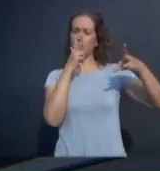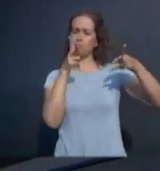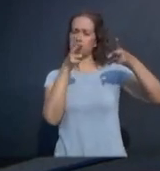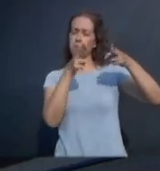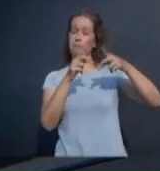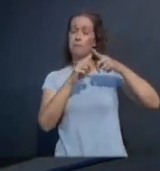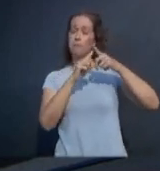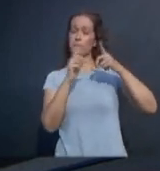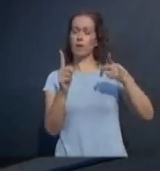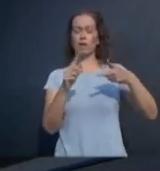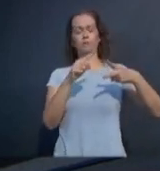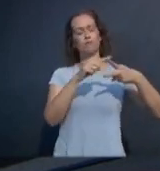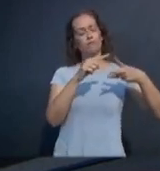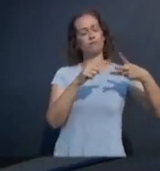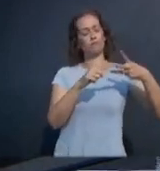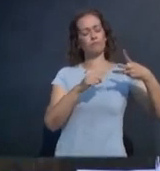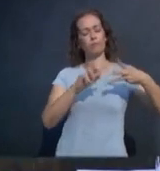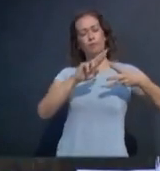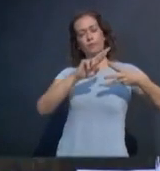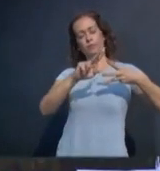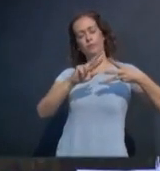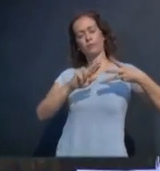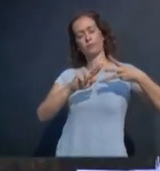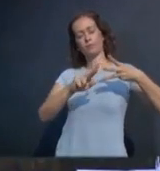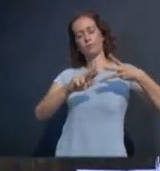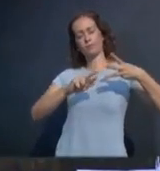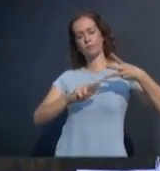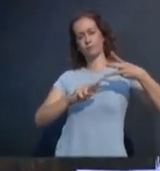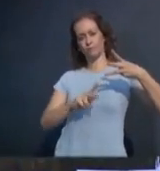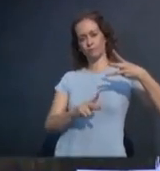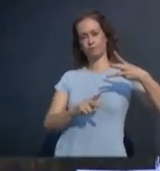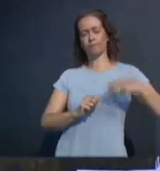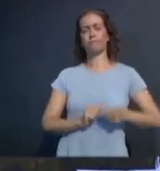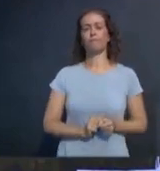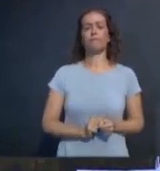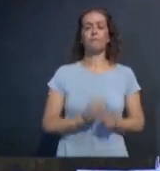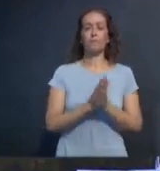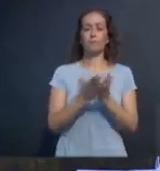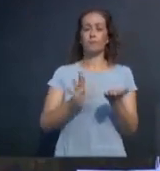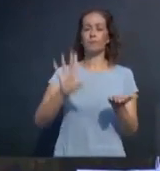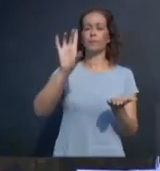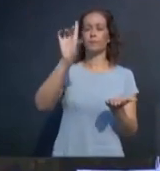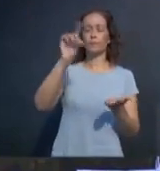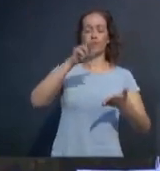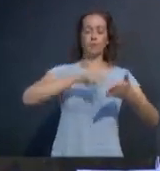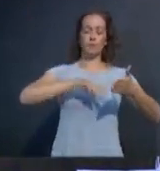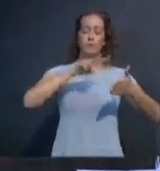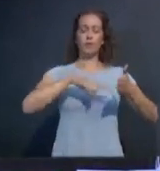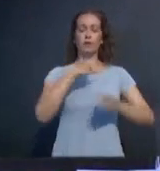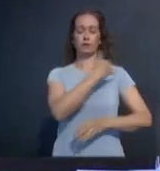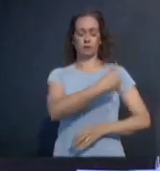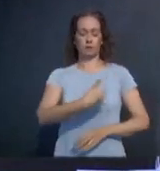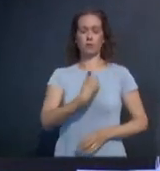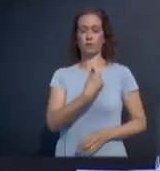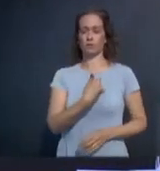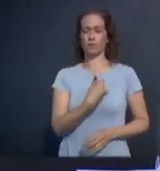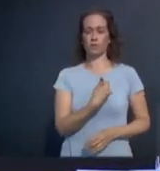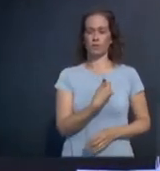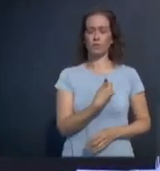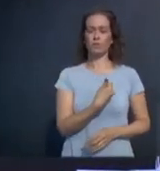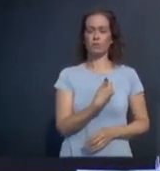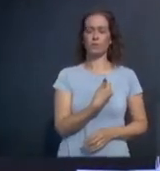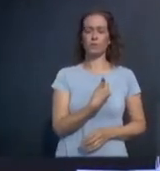história é bem diferente. Eu queria que você abrisse comigo no Evangelho de João, os